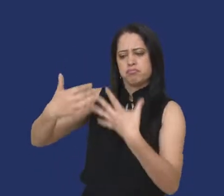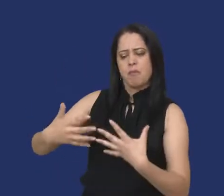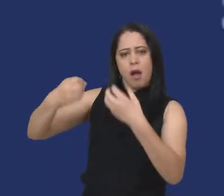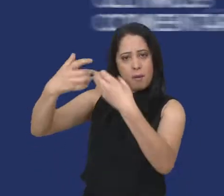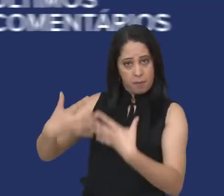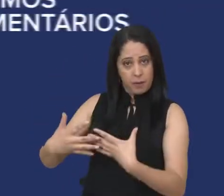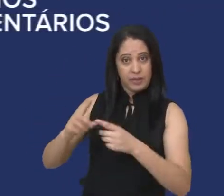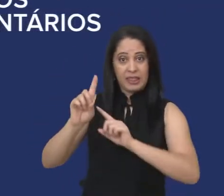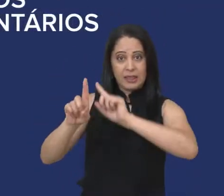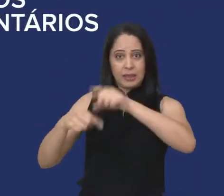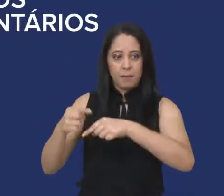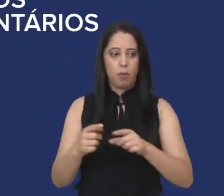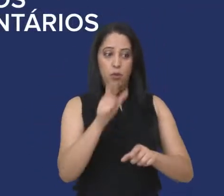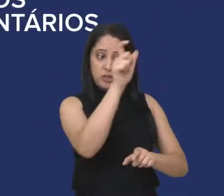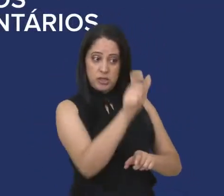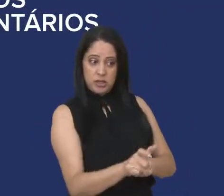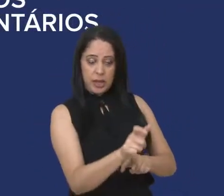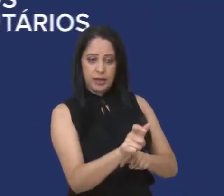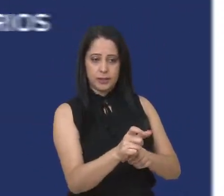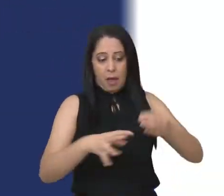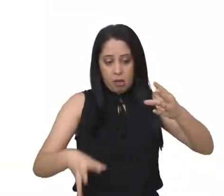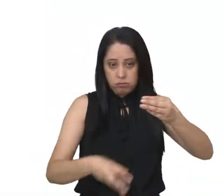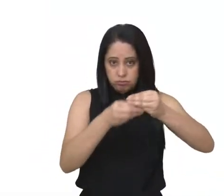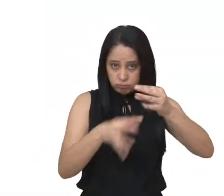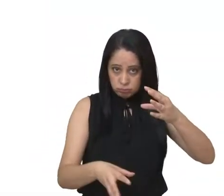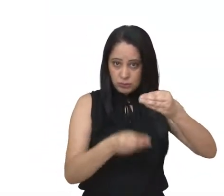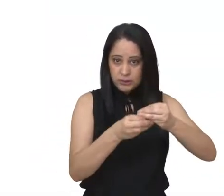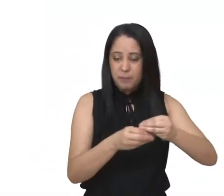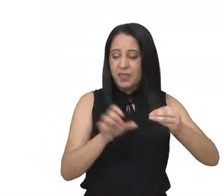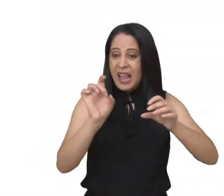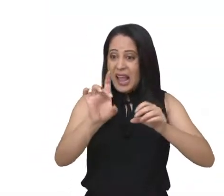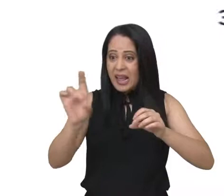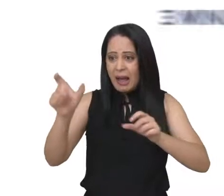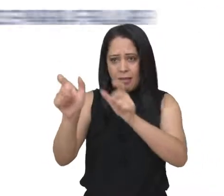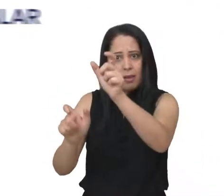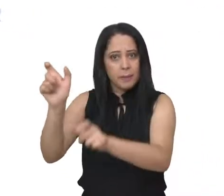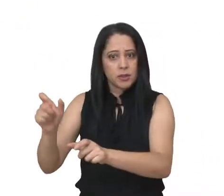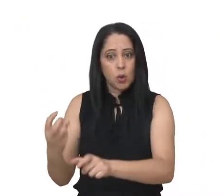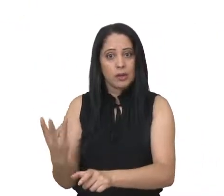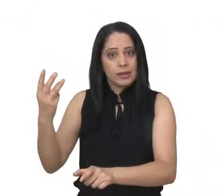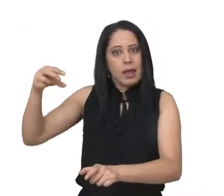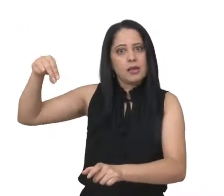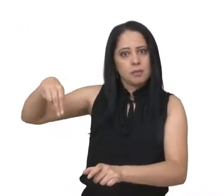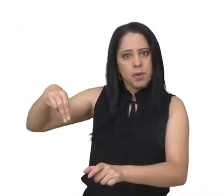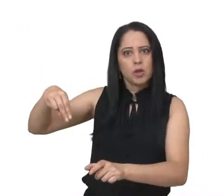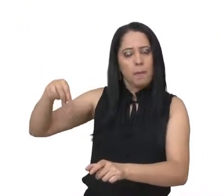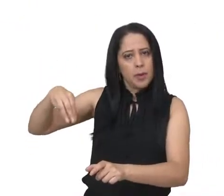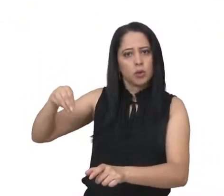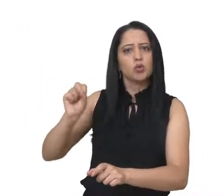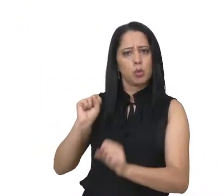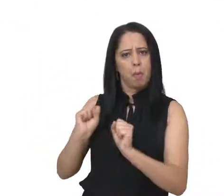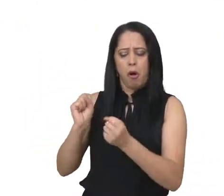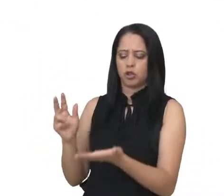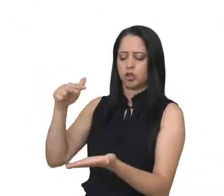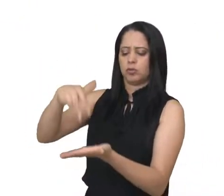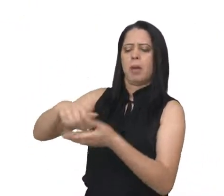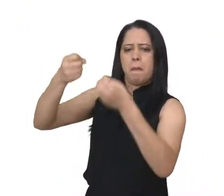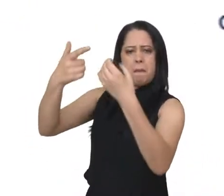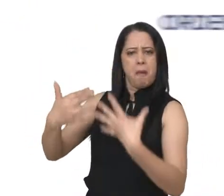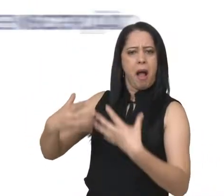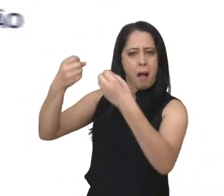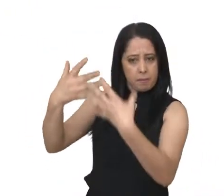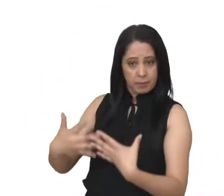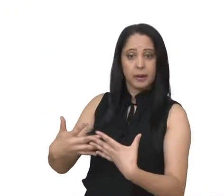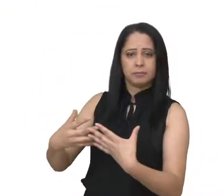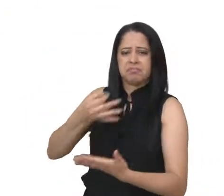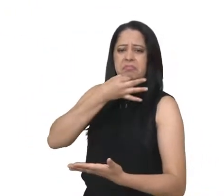do Poder Público farão os últimos comentários. Cada munícipe presente terá 3 minutos para falar. As manifestações